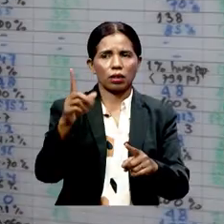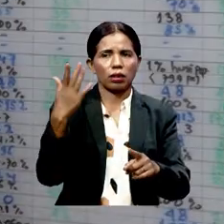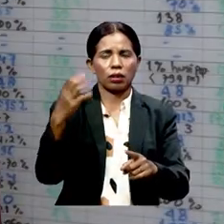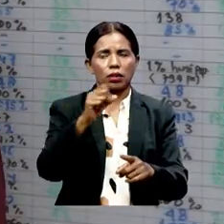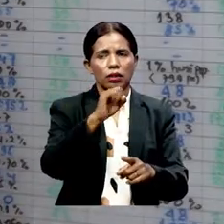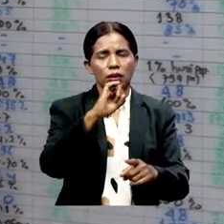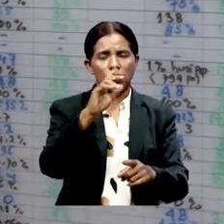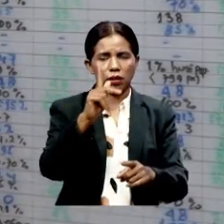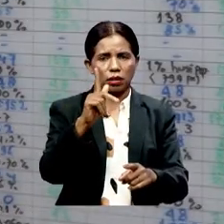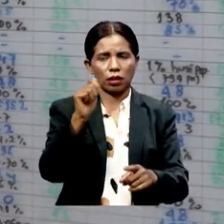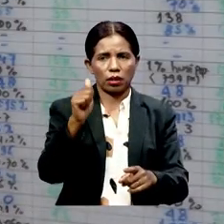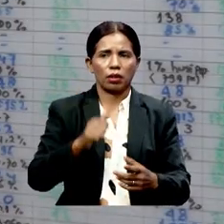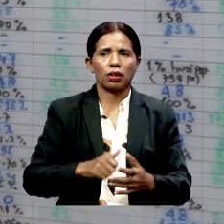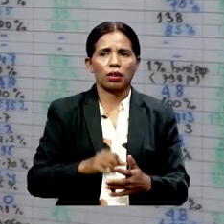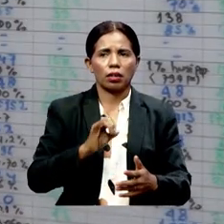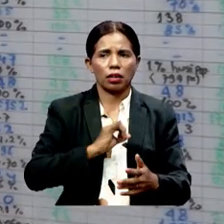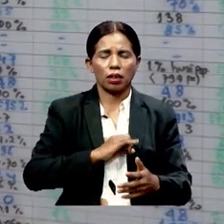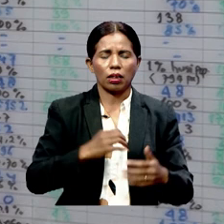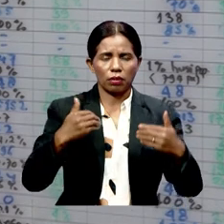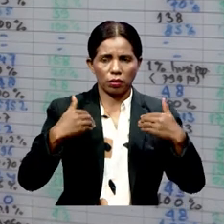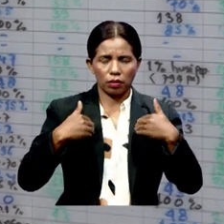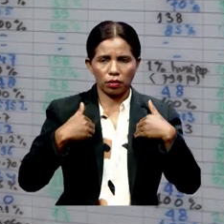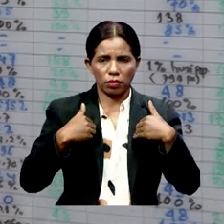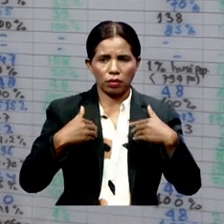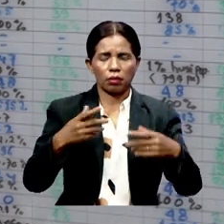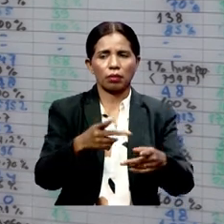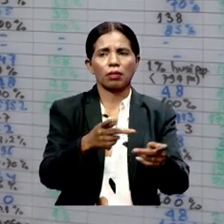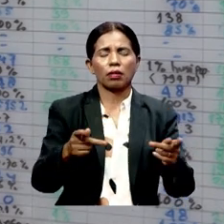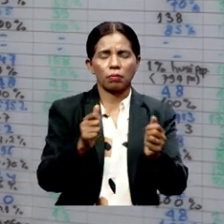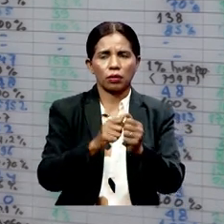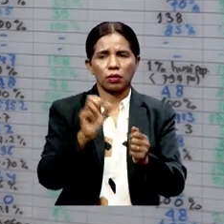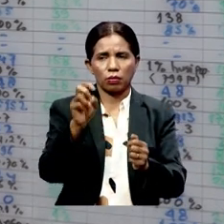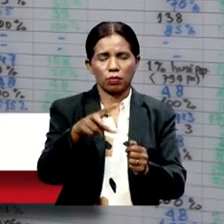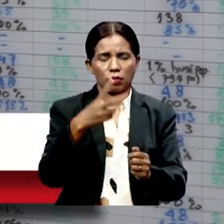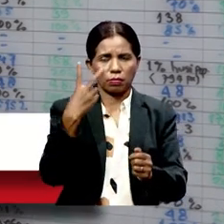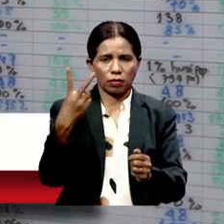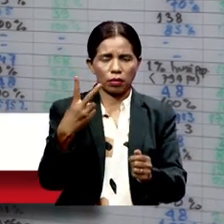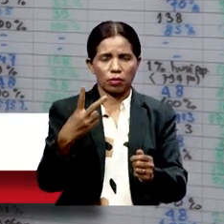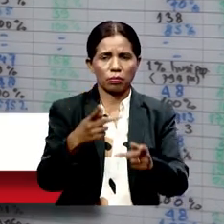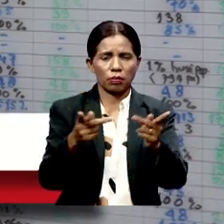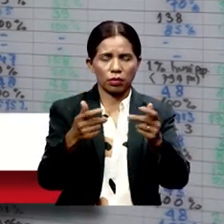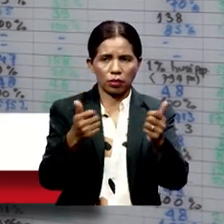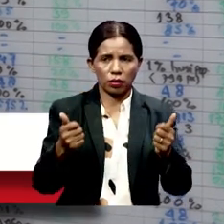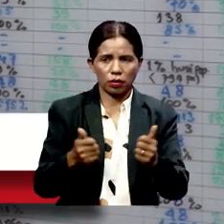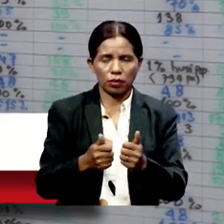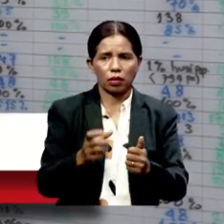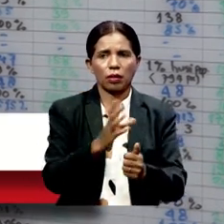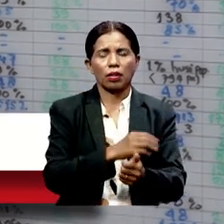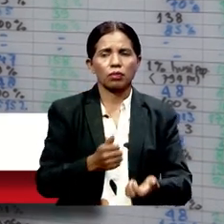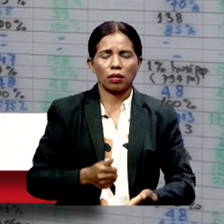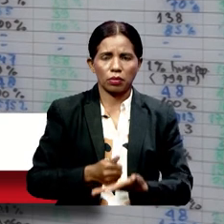xiscarete. How é composto é neba por saúde salud reserva por saúde tratam post tratamento